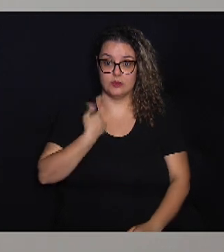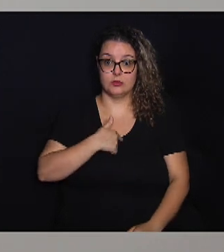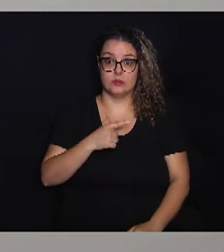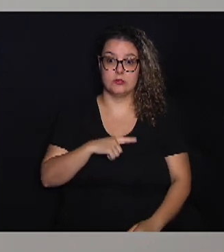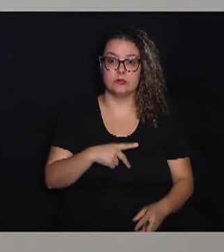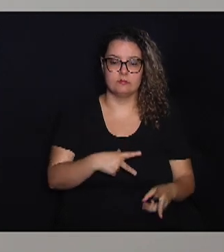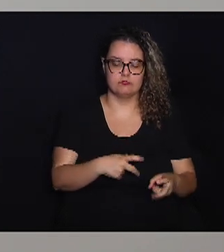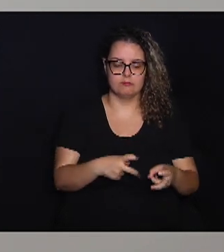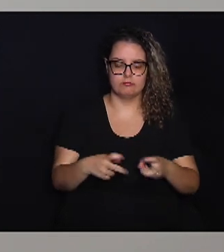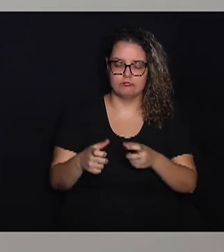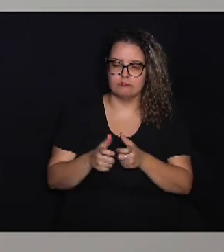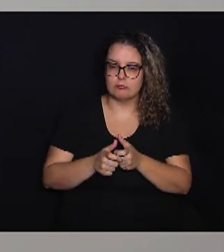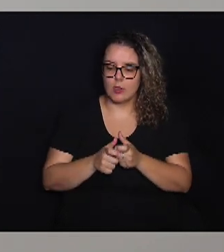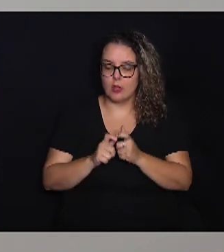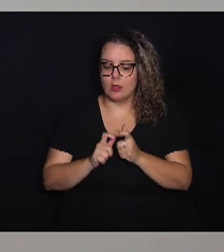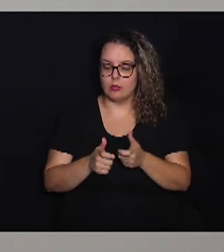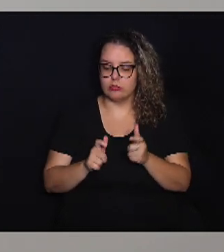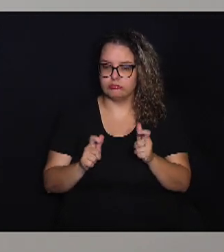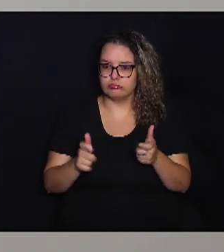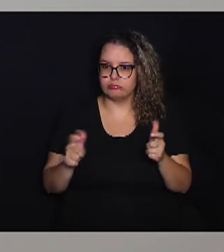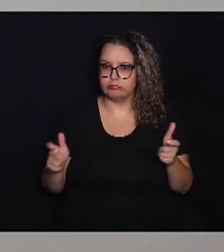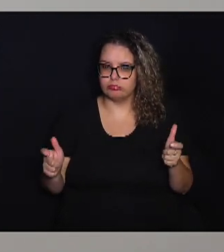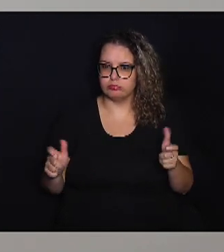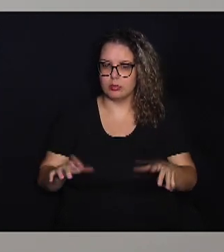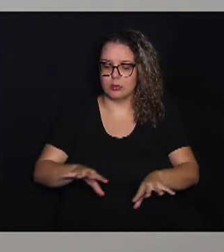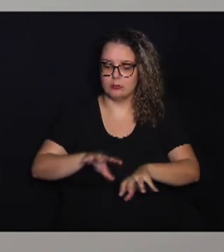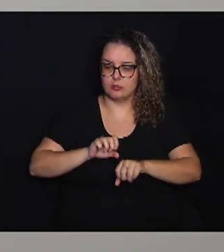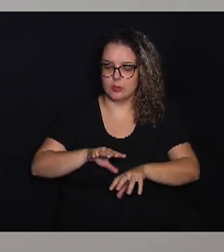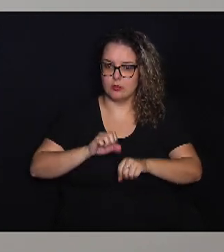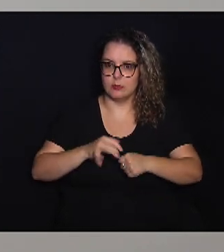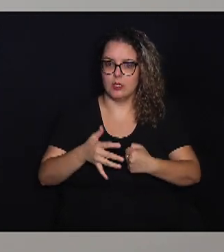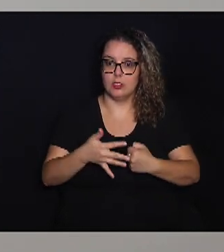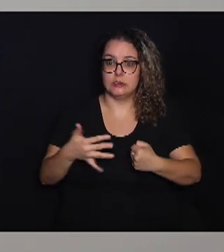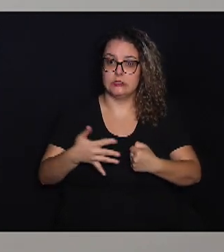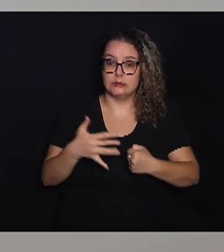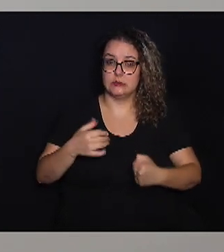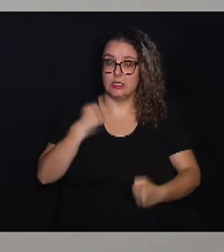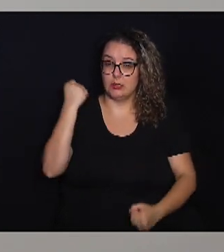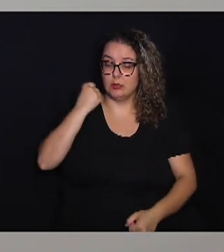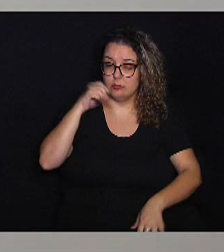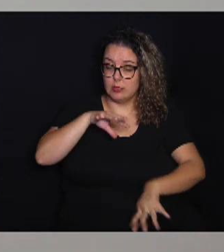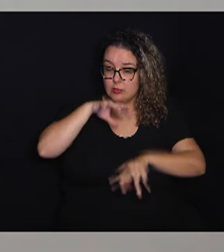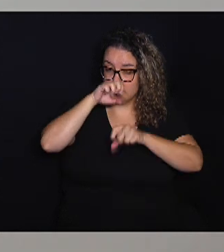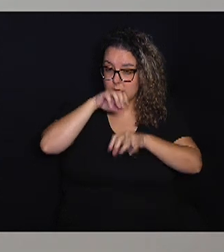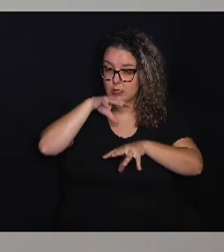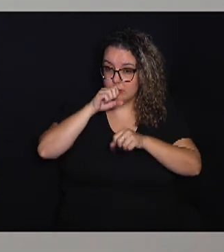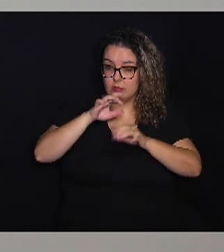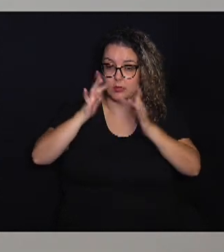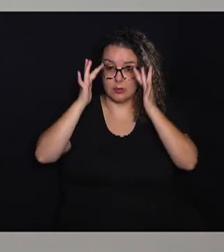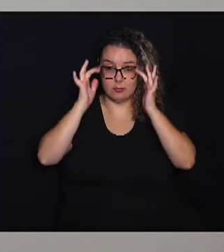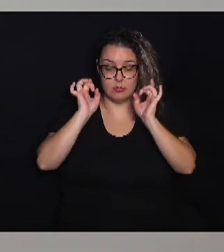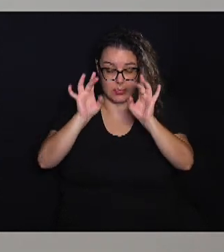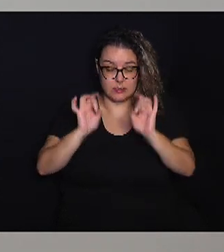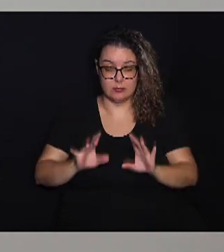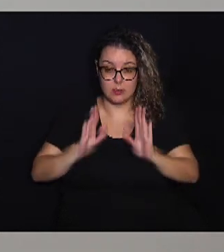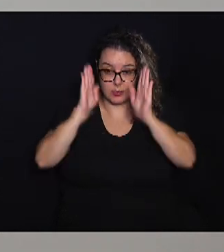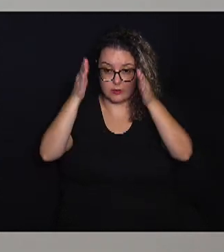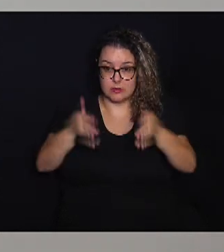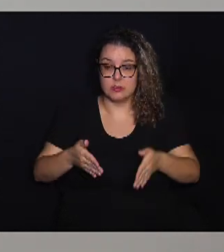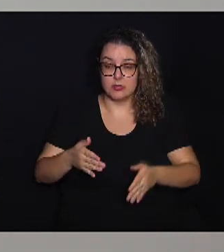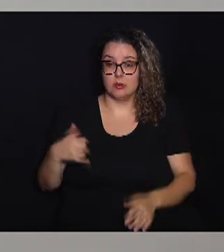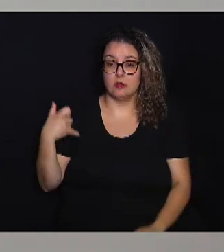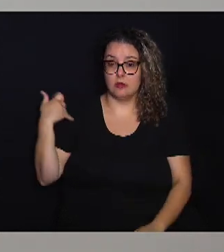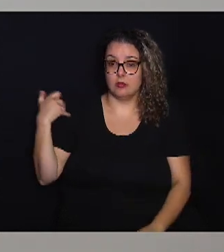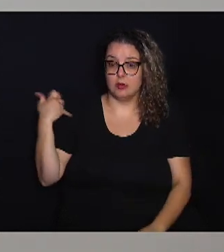notado um aumento de casos de síndrome respiratória aguda grave, especialmente entre crianças e adolescentes até 14 anos